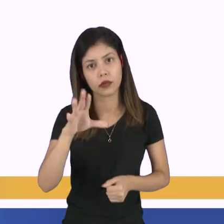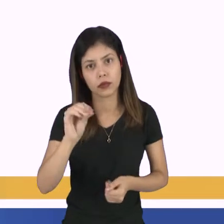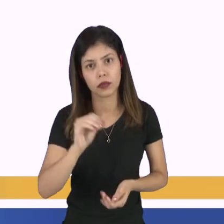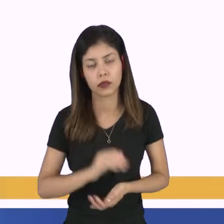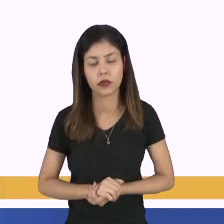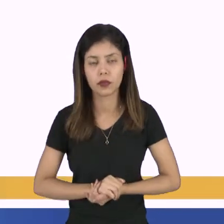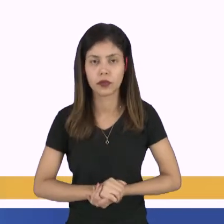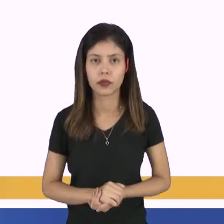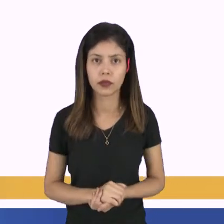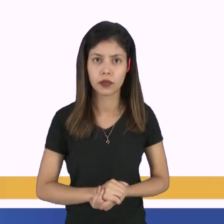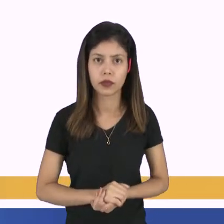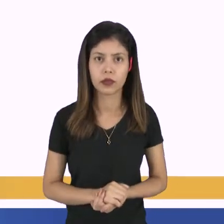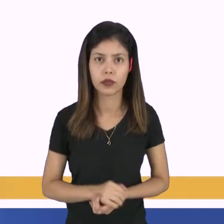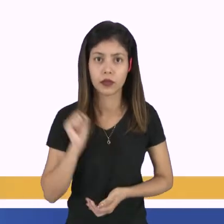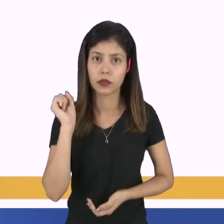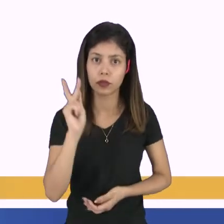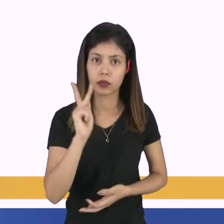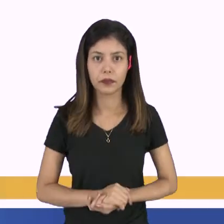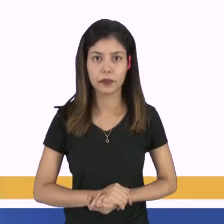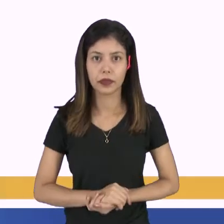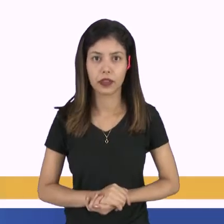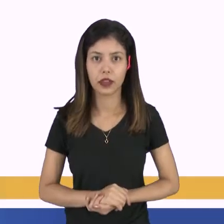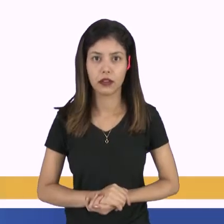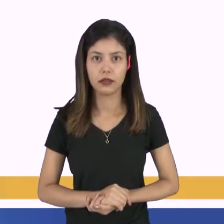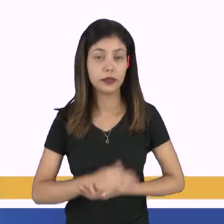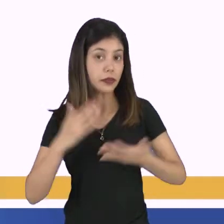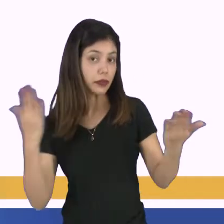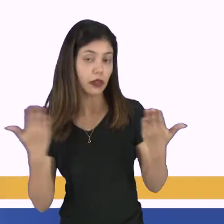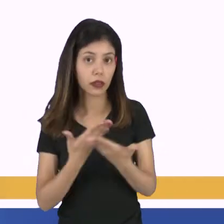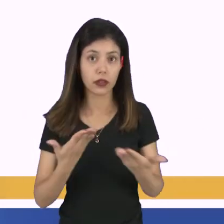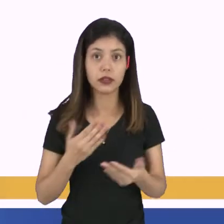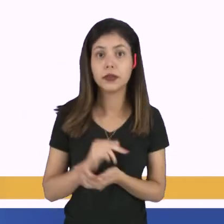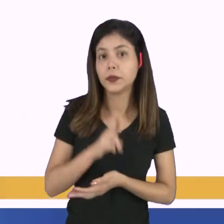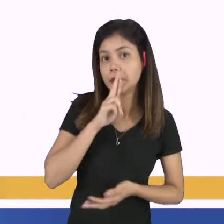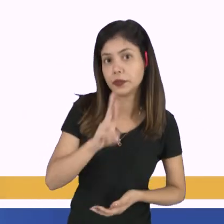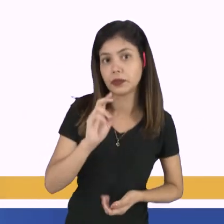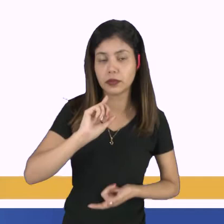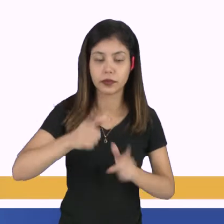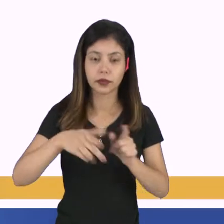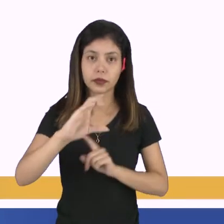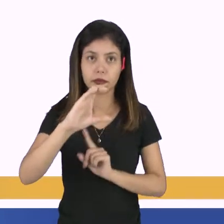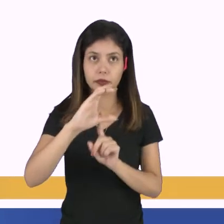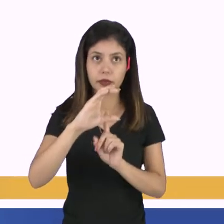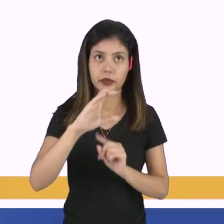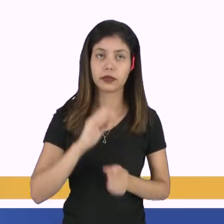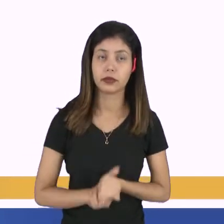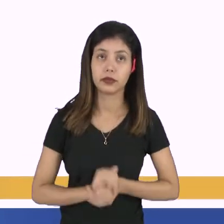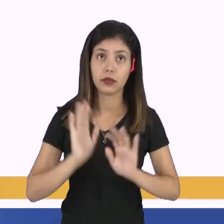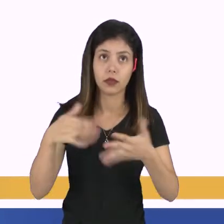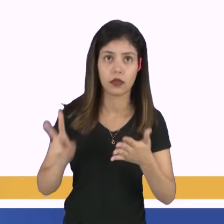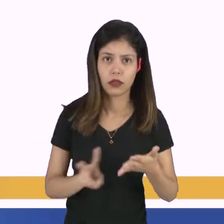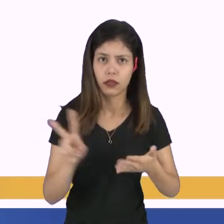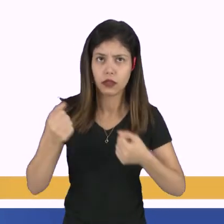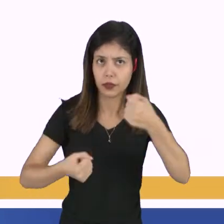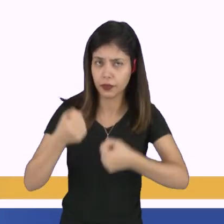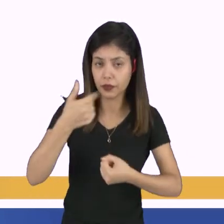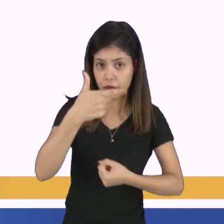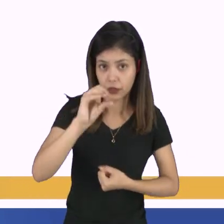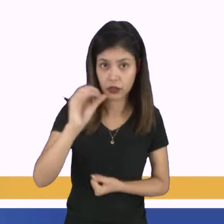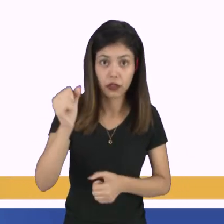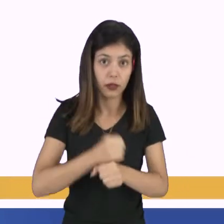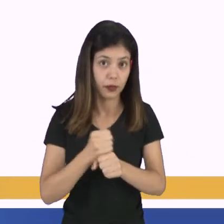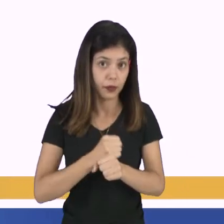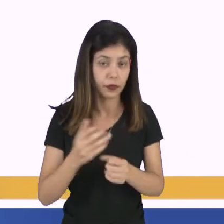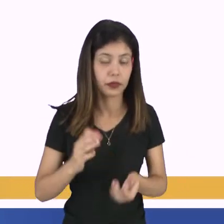de uso, ok? Então agora vamos resolver a letra C. A letra C fala o seguinte: qual é o valor do automóvel